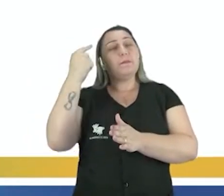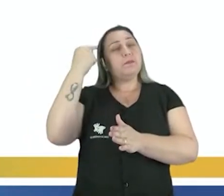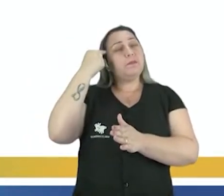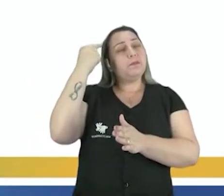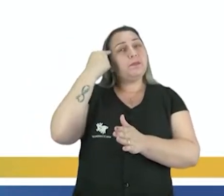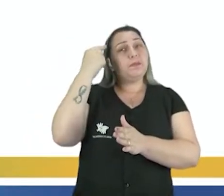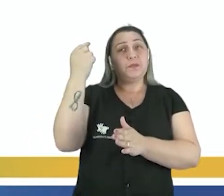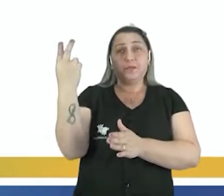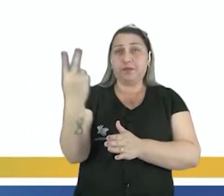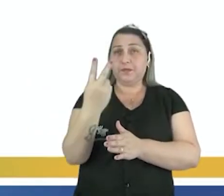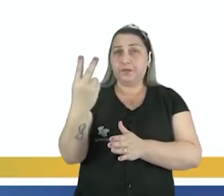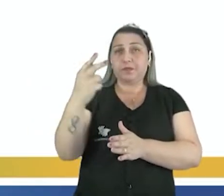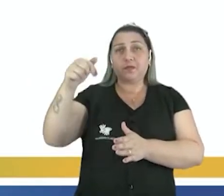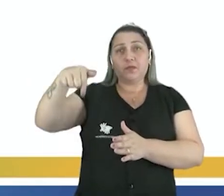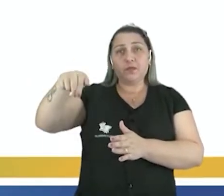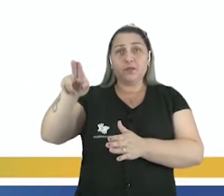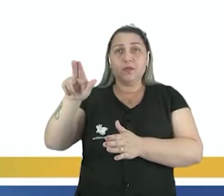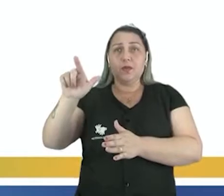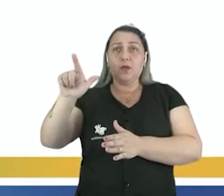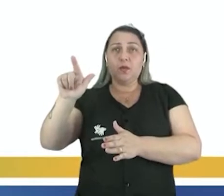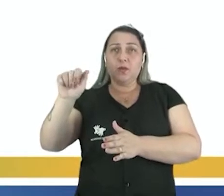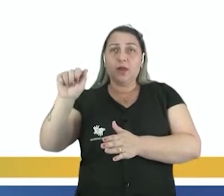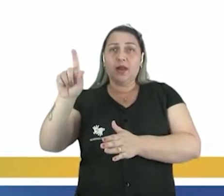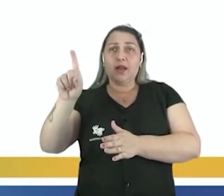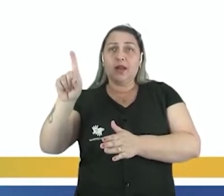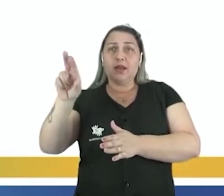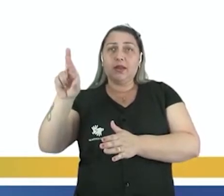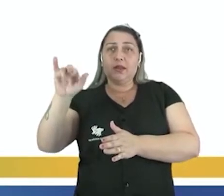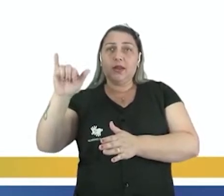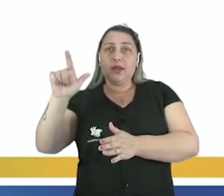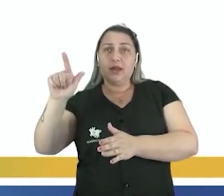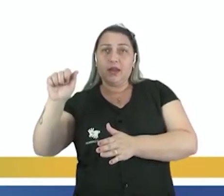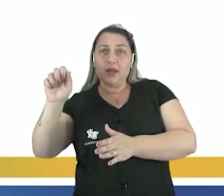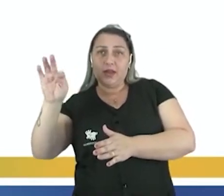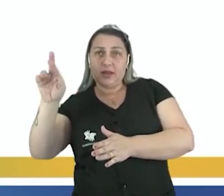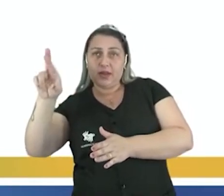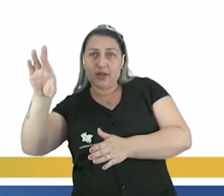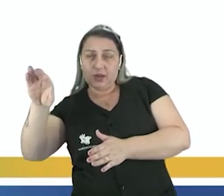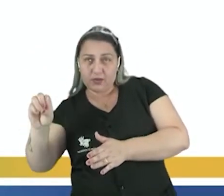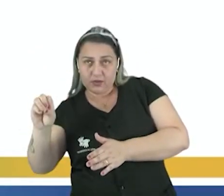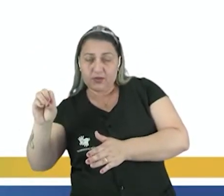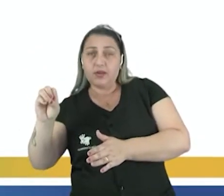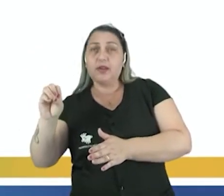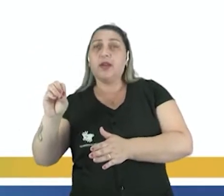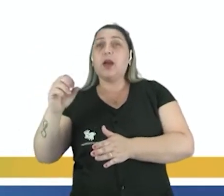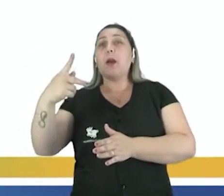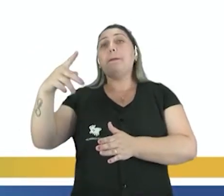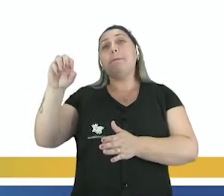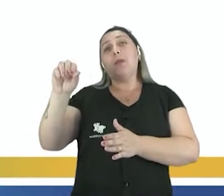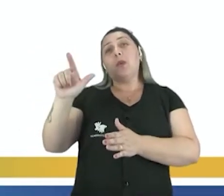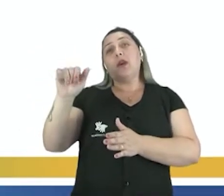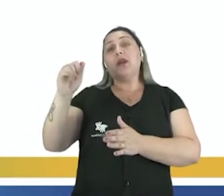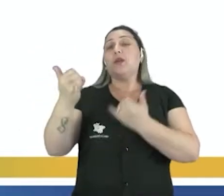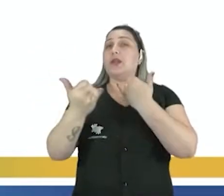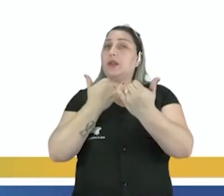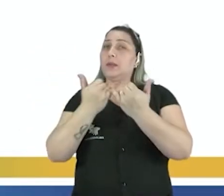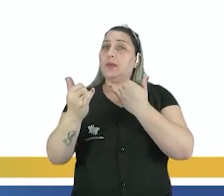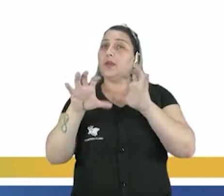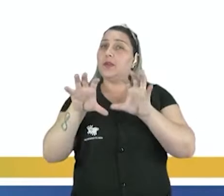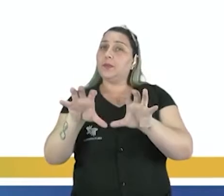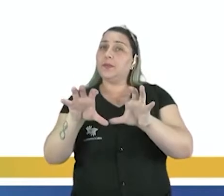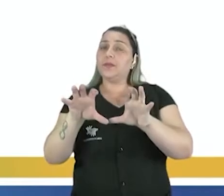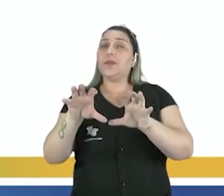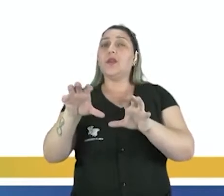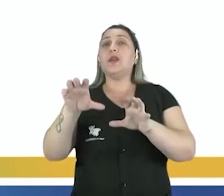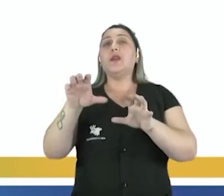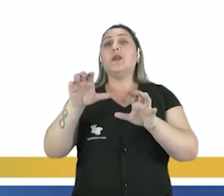esses dois quadriláteros, eles são semelhantes. E aí, a definição de polígonos semelhantes é a seguinte: